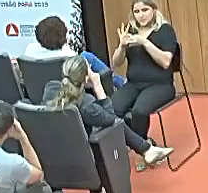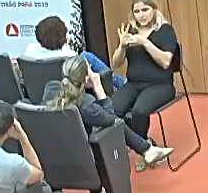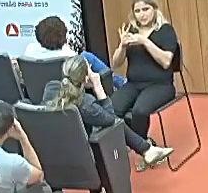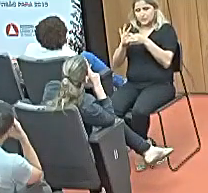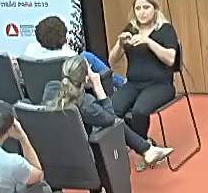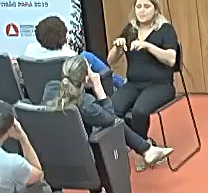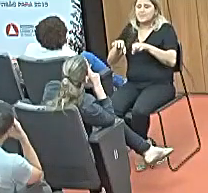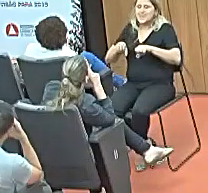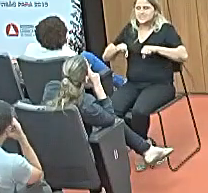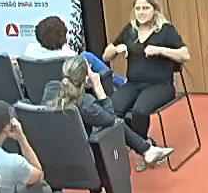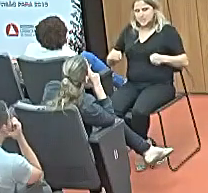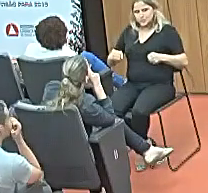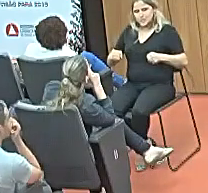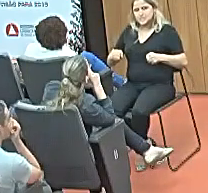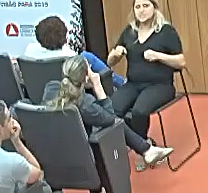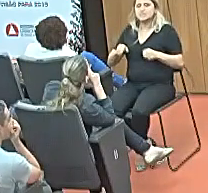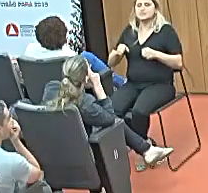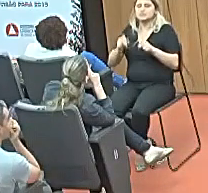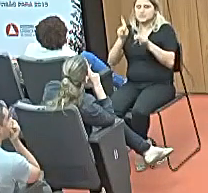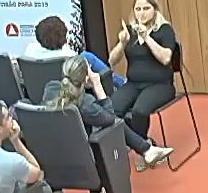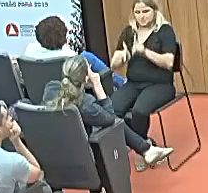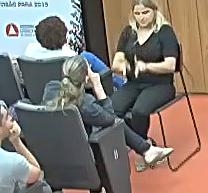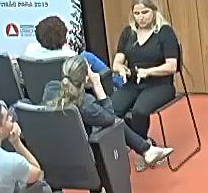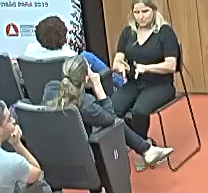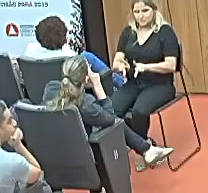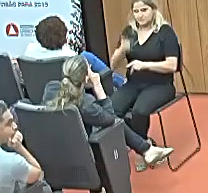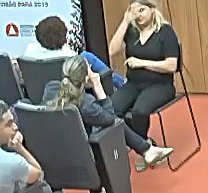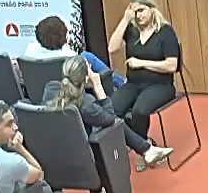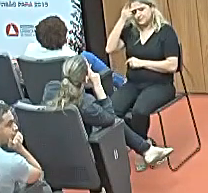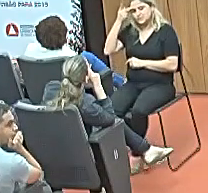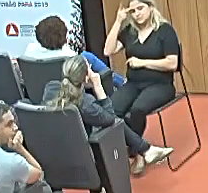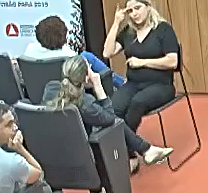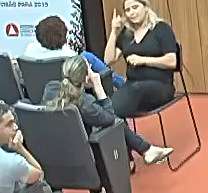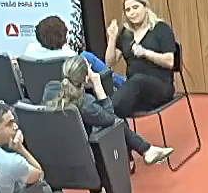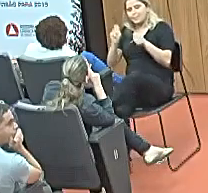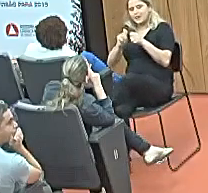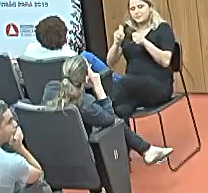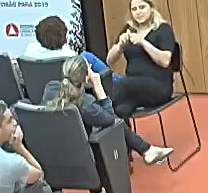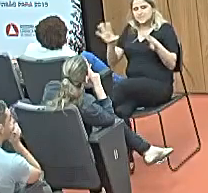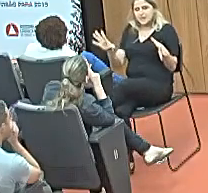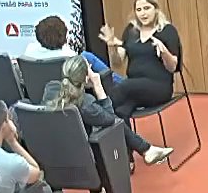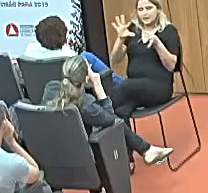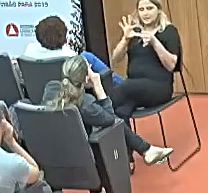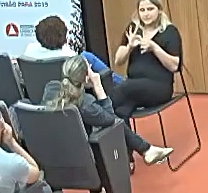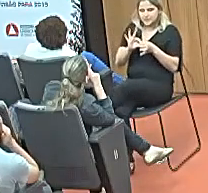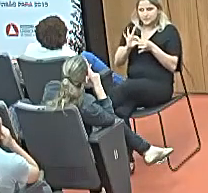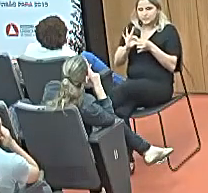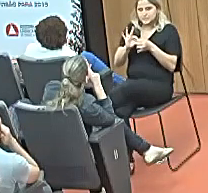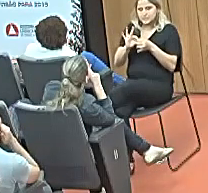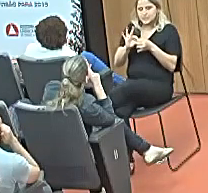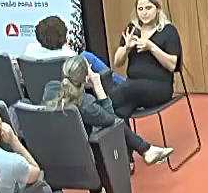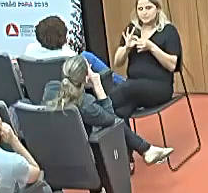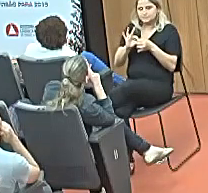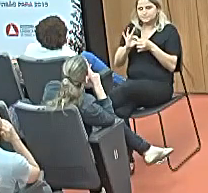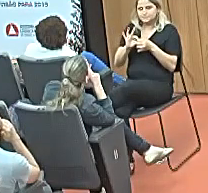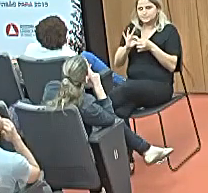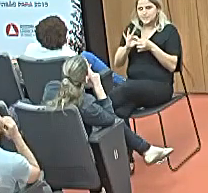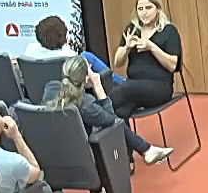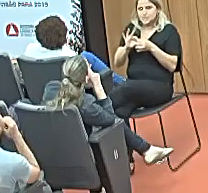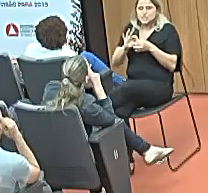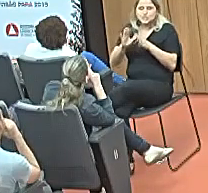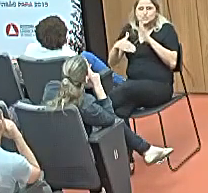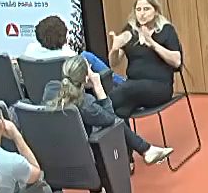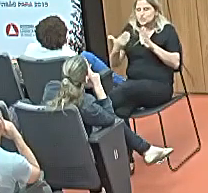passageiros 10º promover a integração de dados do sistema de